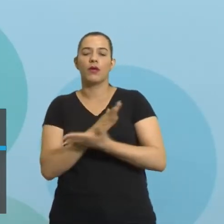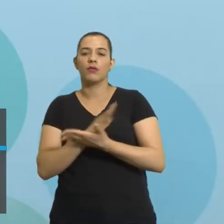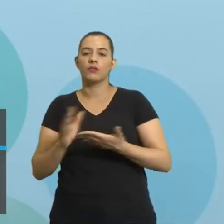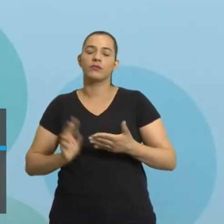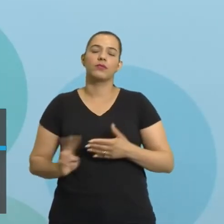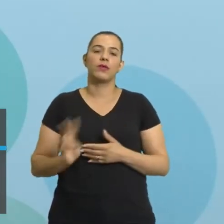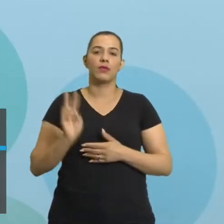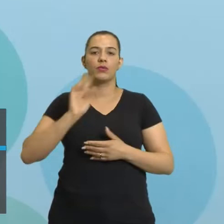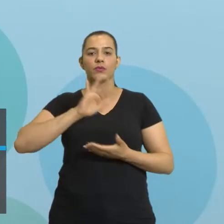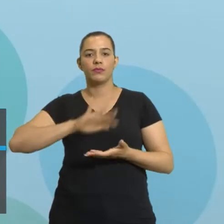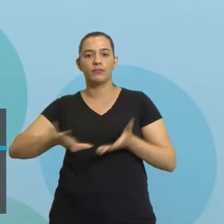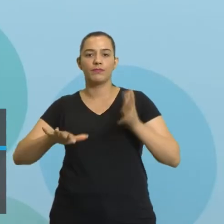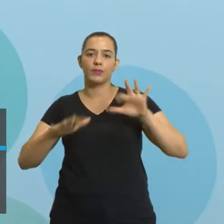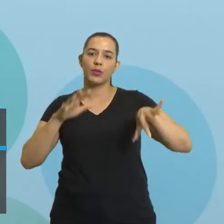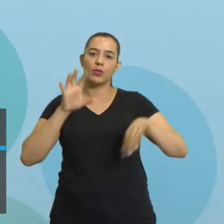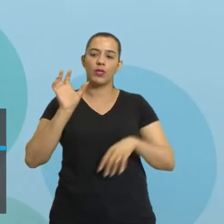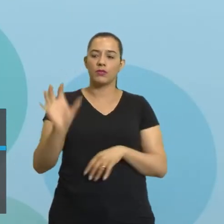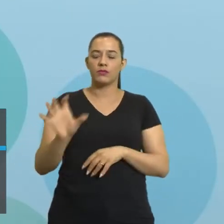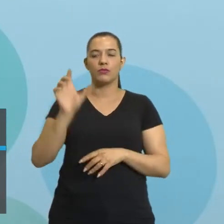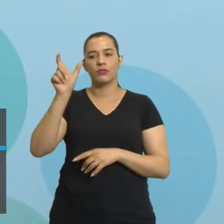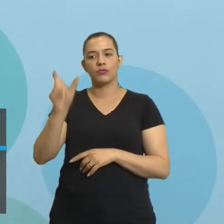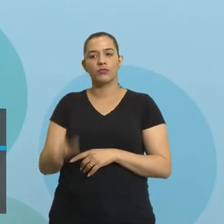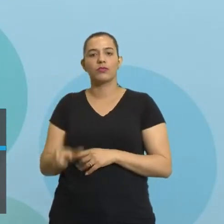desse sujeito leitor.